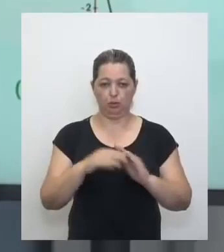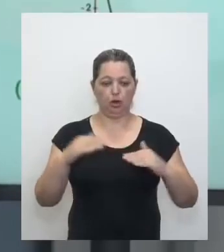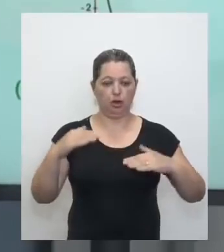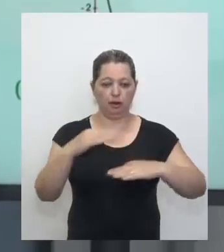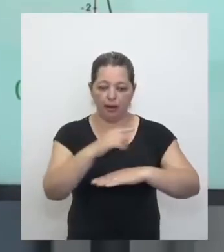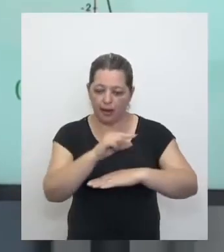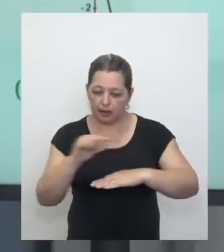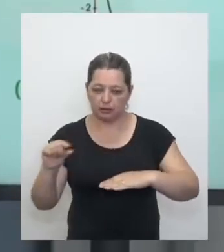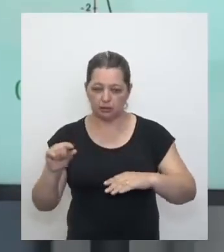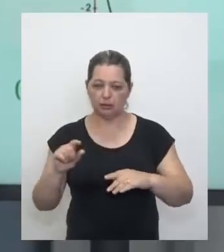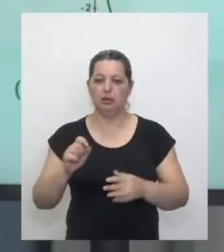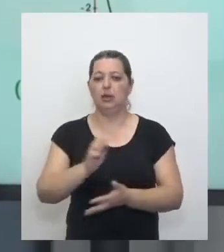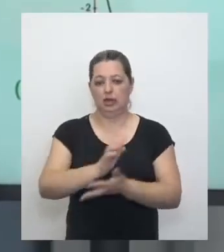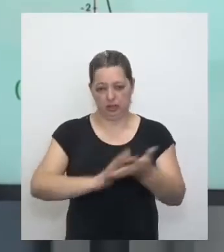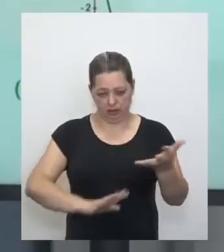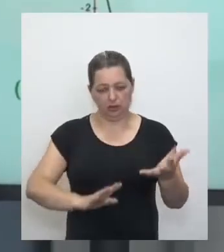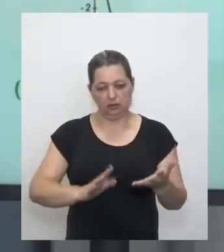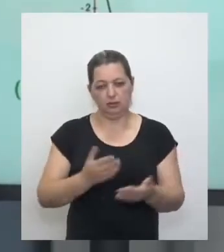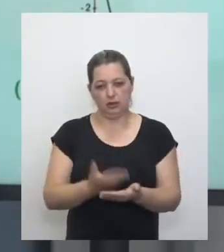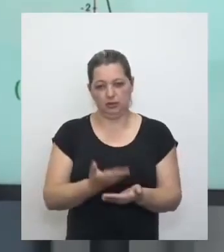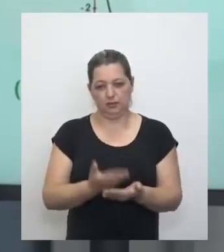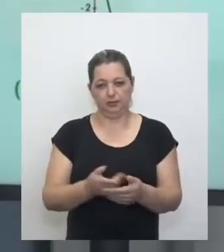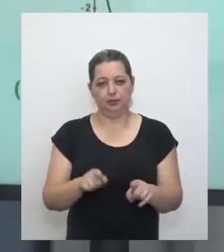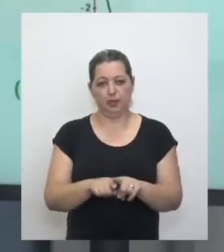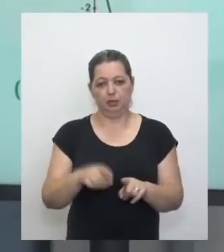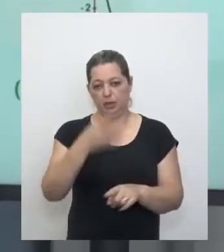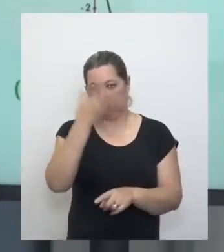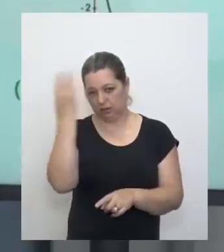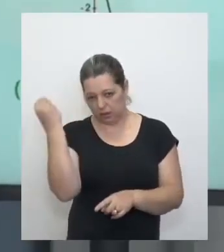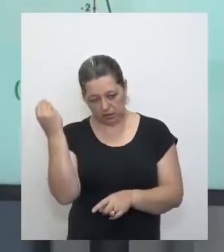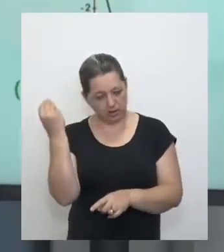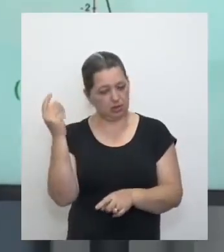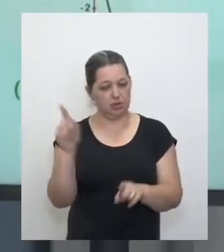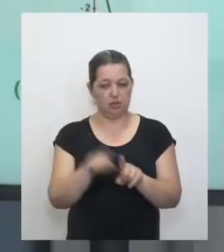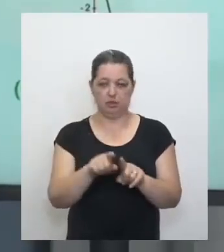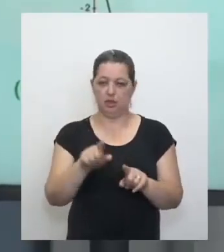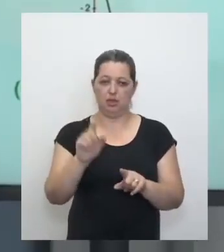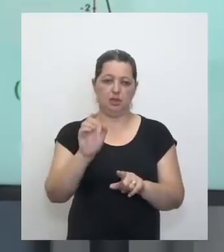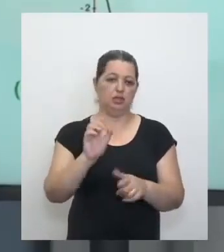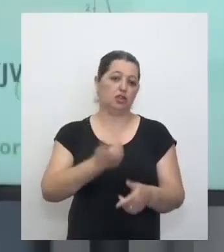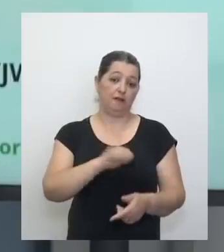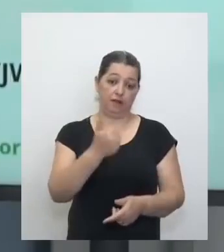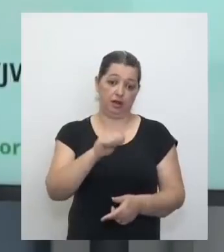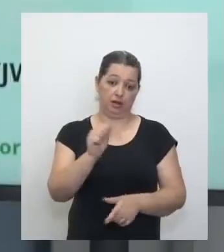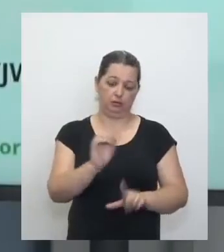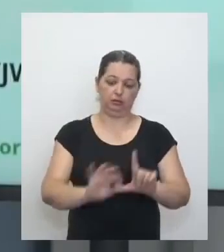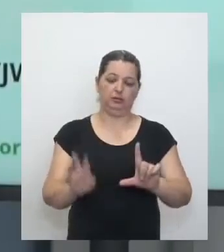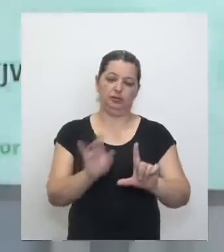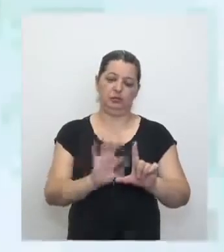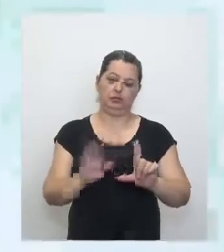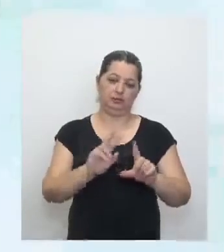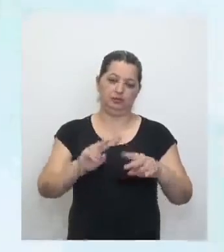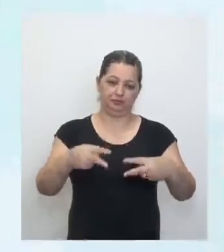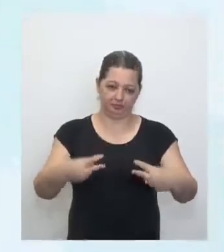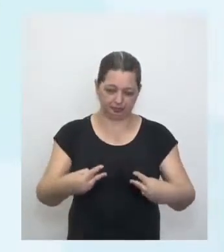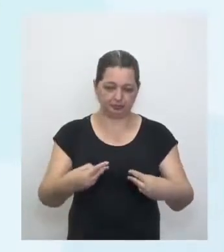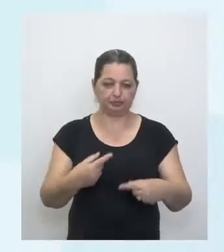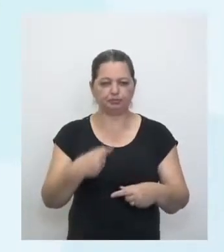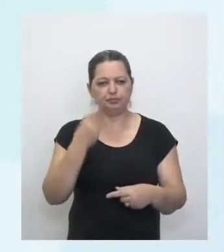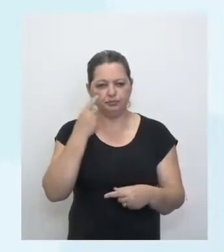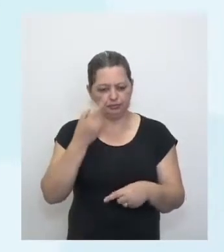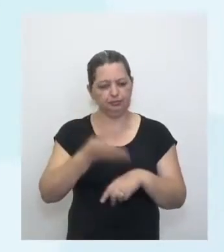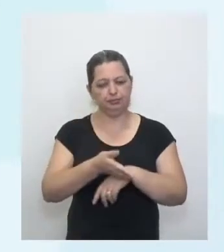fazer a tarefa referente a essa aula e também não esqueça de avaliar a minha aula. Então, vai aparecer para vocês aí o QR Code, o link. Entrem